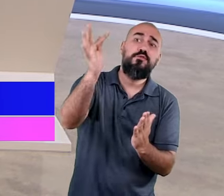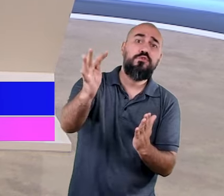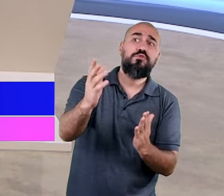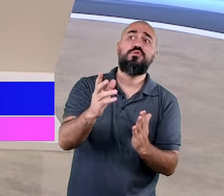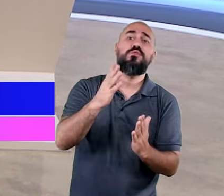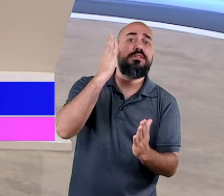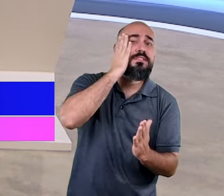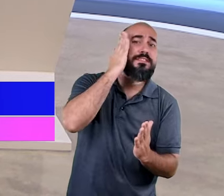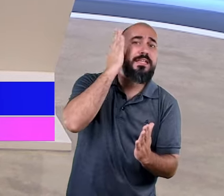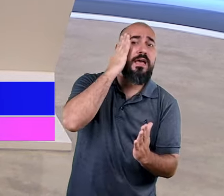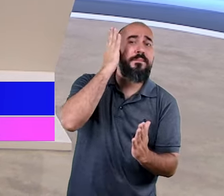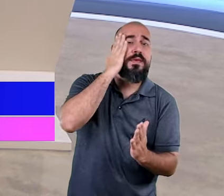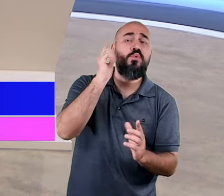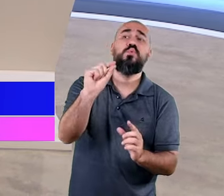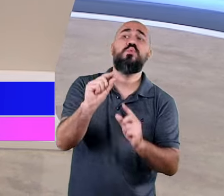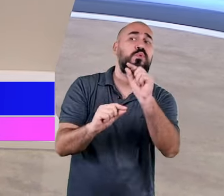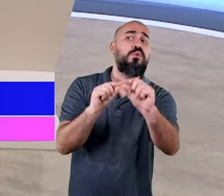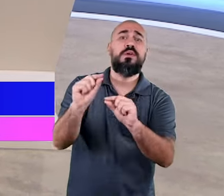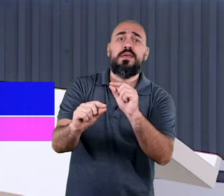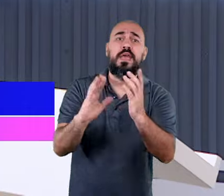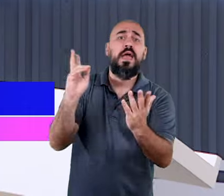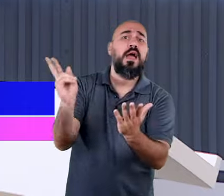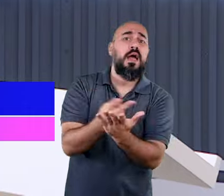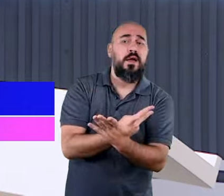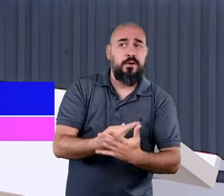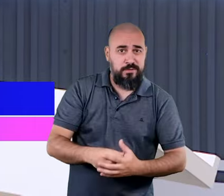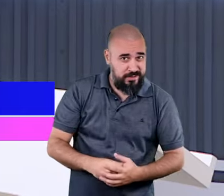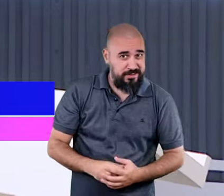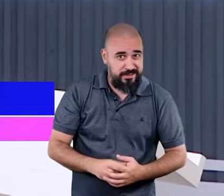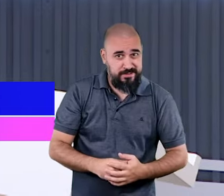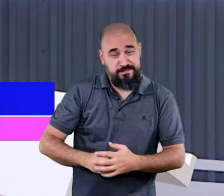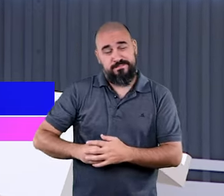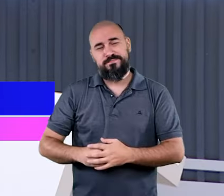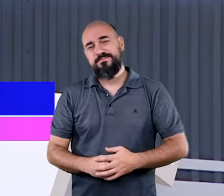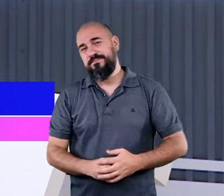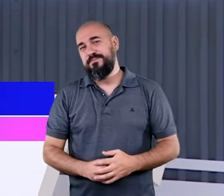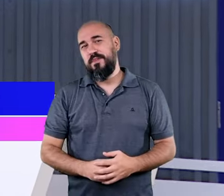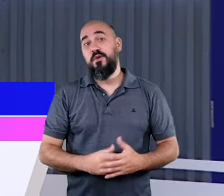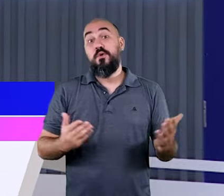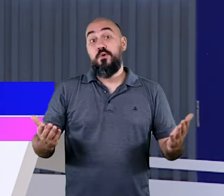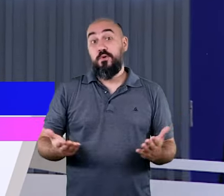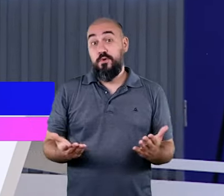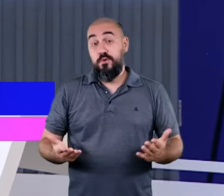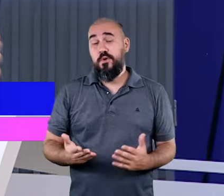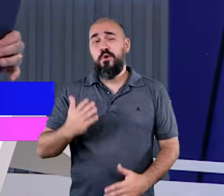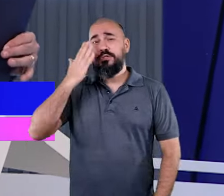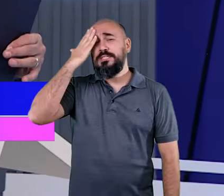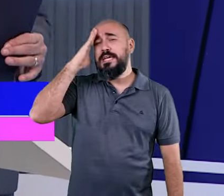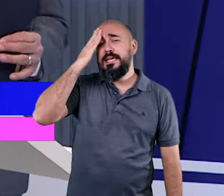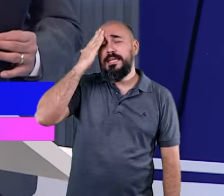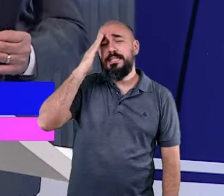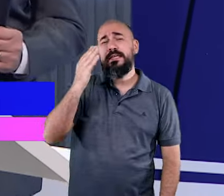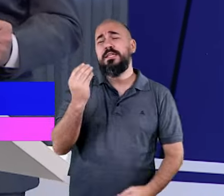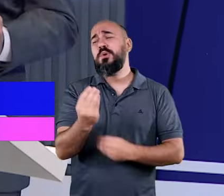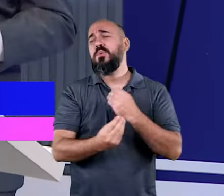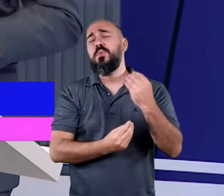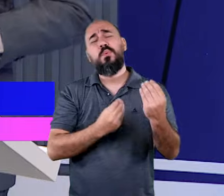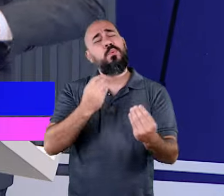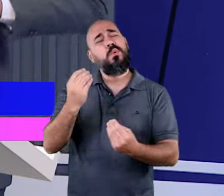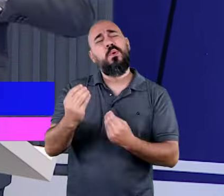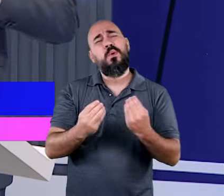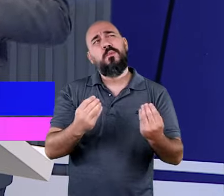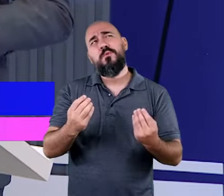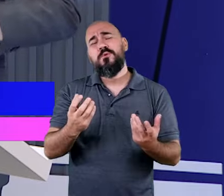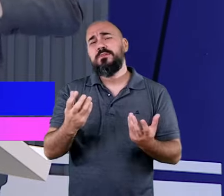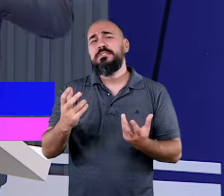estudamos as profecias. E no programa de hoje, nós vamos entender um pouco mais sobre